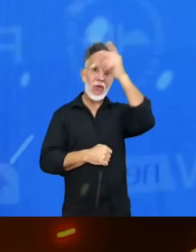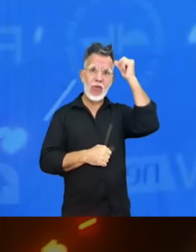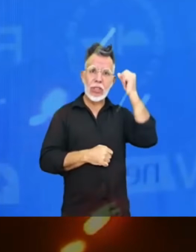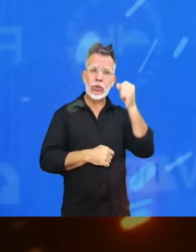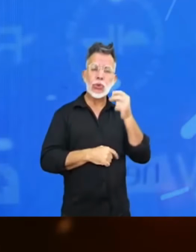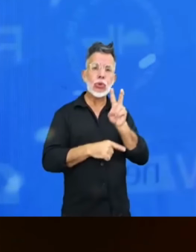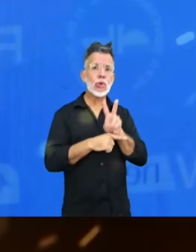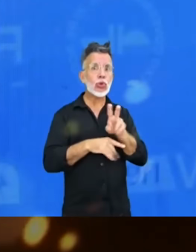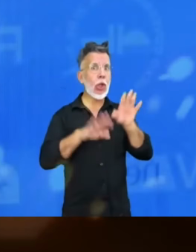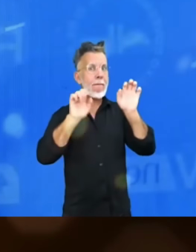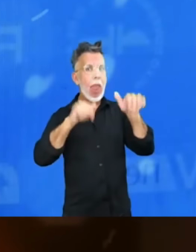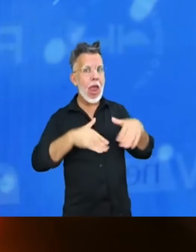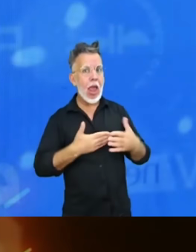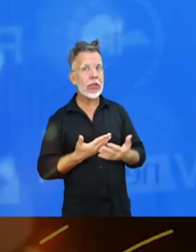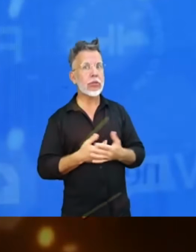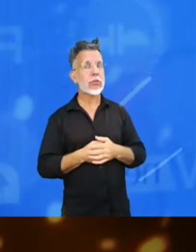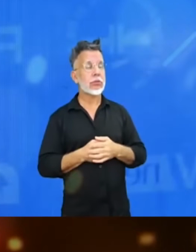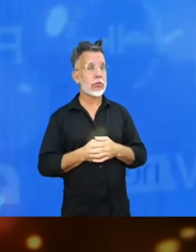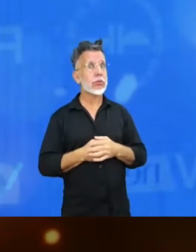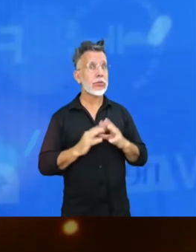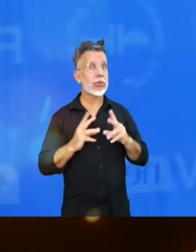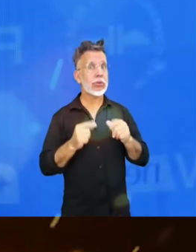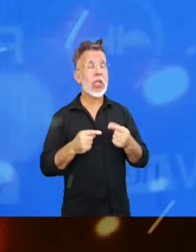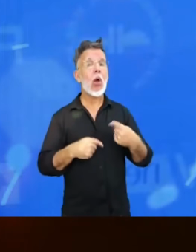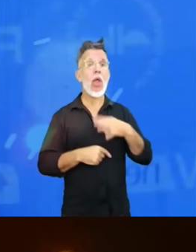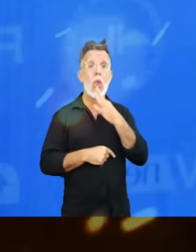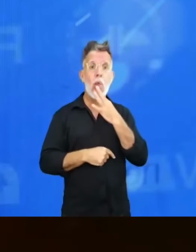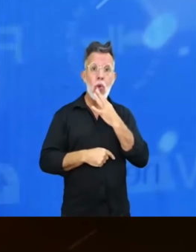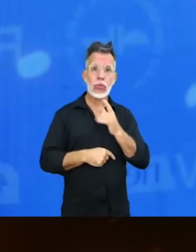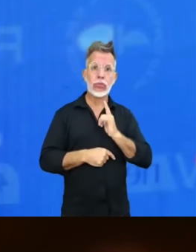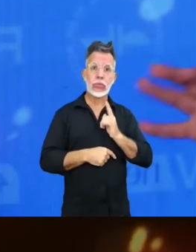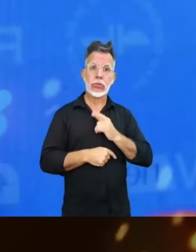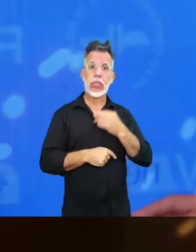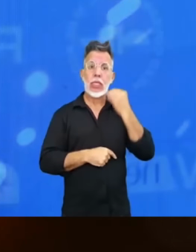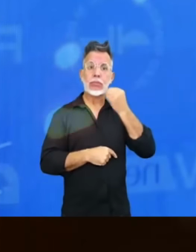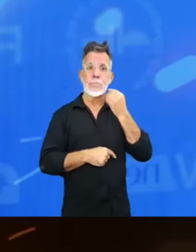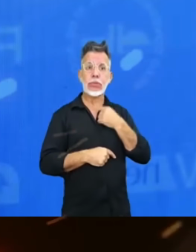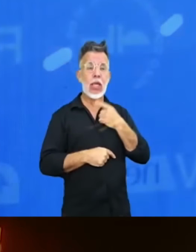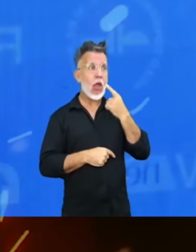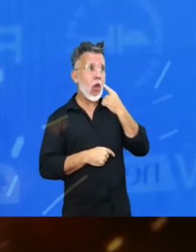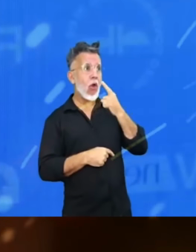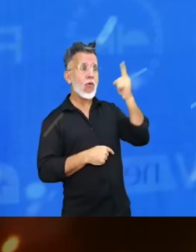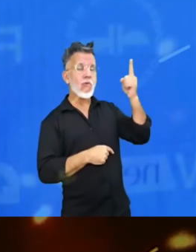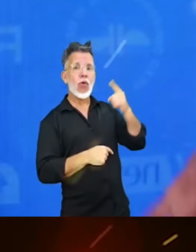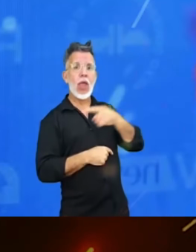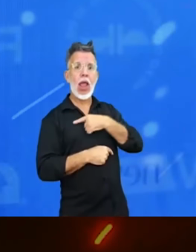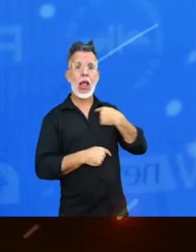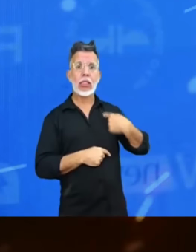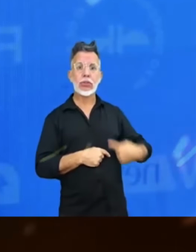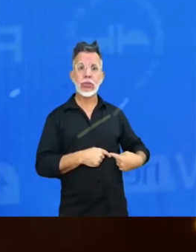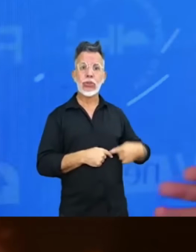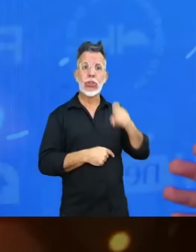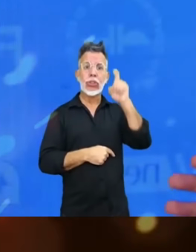conhecer experiências por exemplo Shangai eu fui lá para trazer o melhor que aconteceu lá fora para cá Shangai